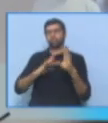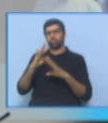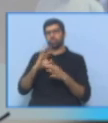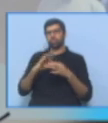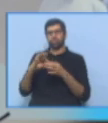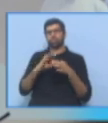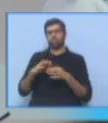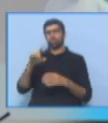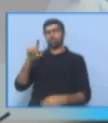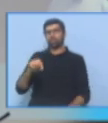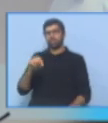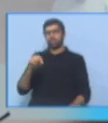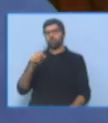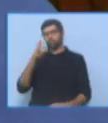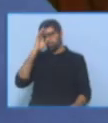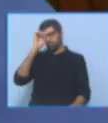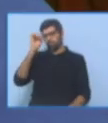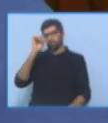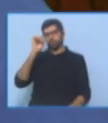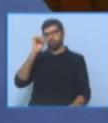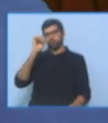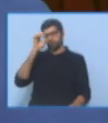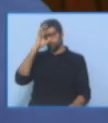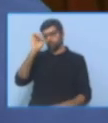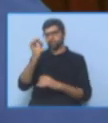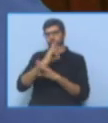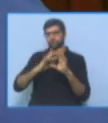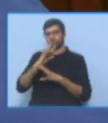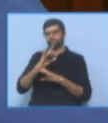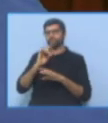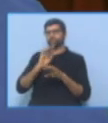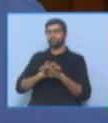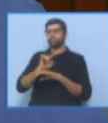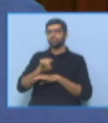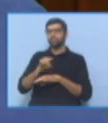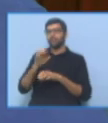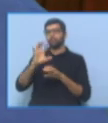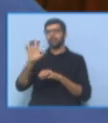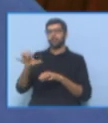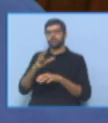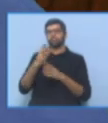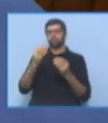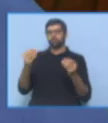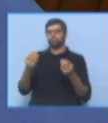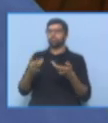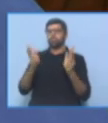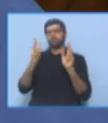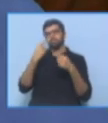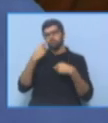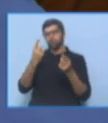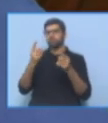seus organismos de governo, dos organismos de governo europeu. Isto porque há muitos países que vão manifestando a disponibilidade para